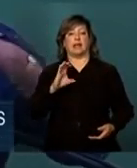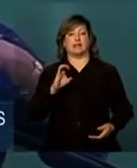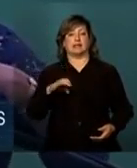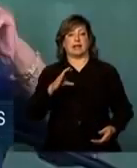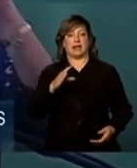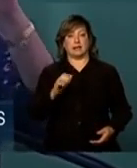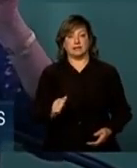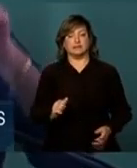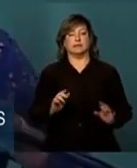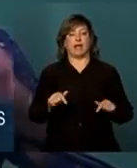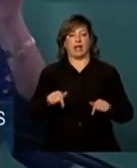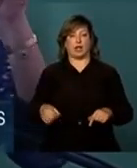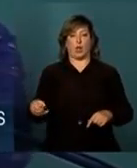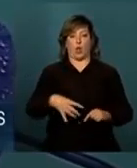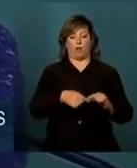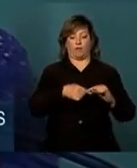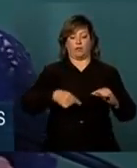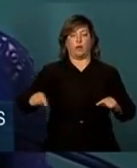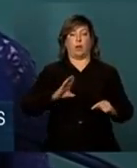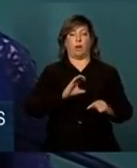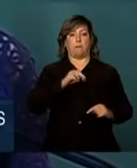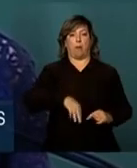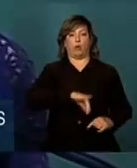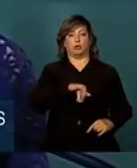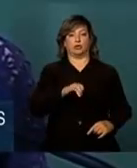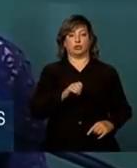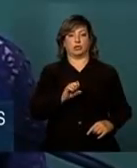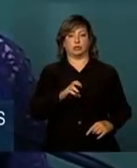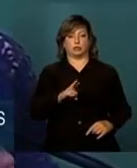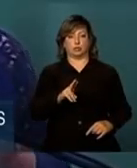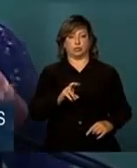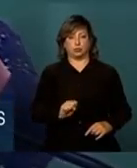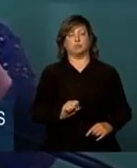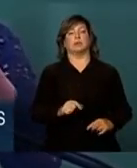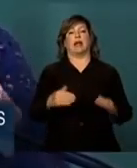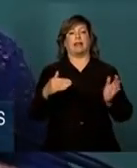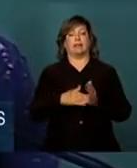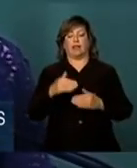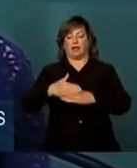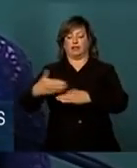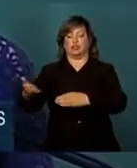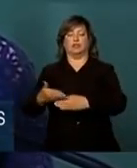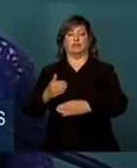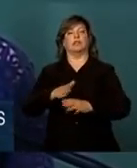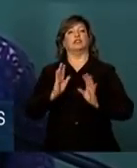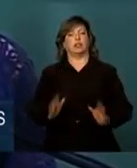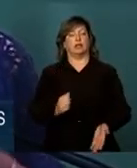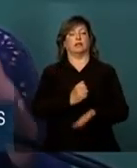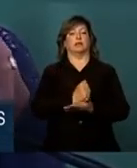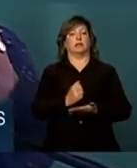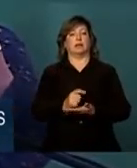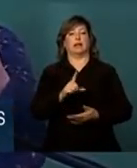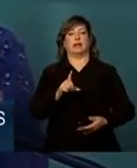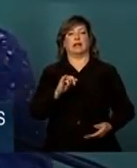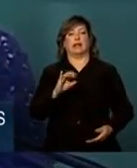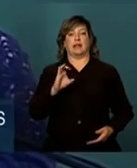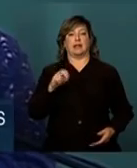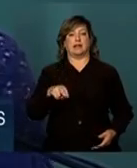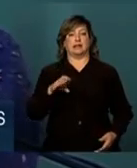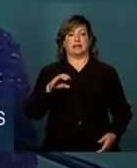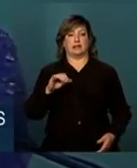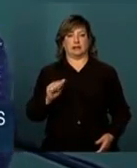esse novo trecho que eu estou me referindo, de Bom Jesus até a divisa, ele está licenciado. A